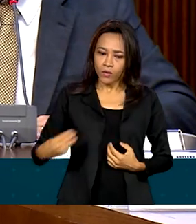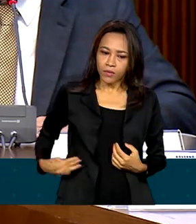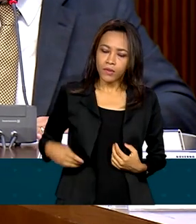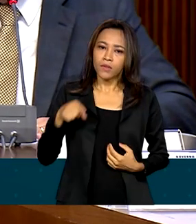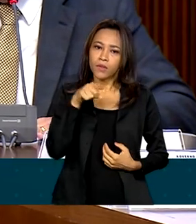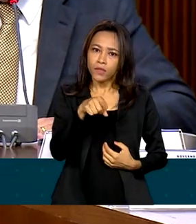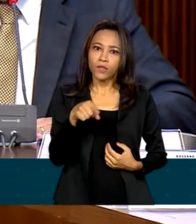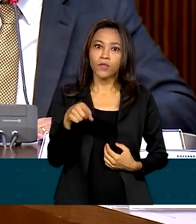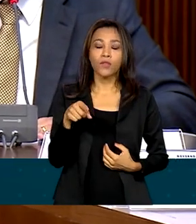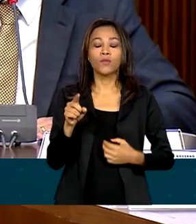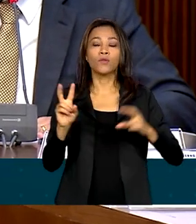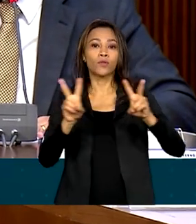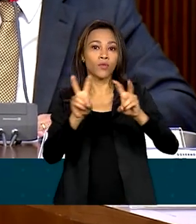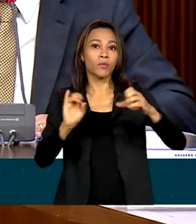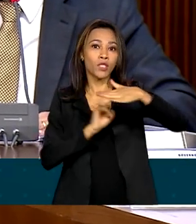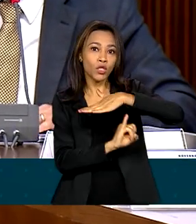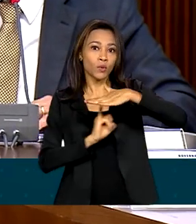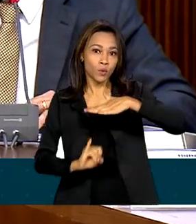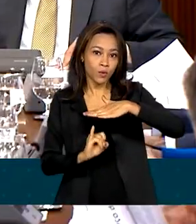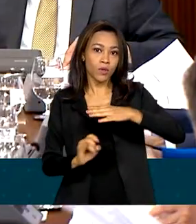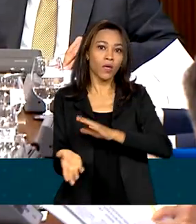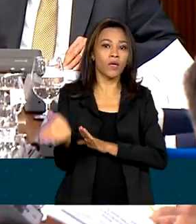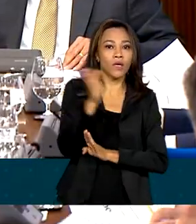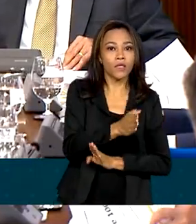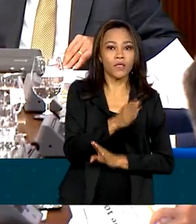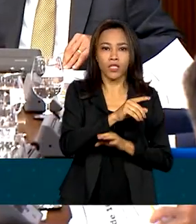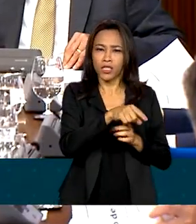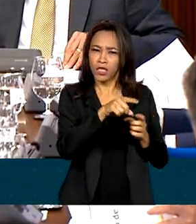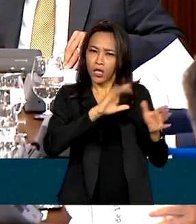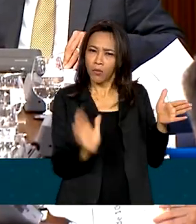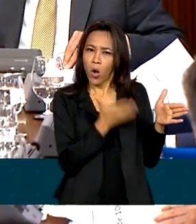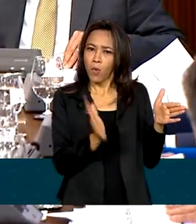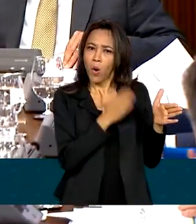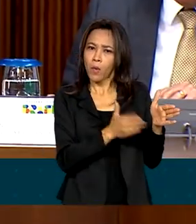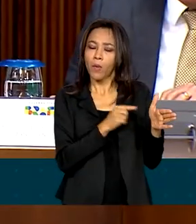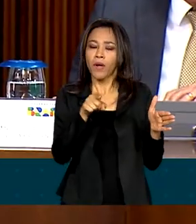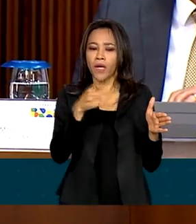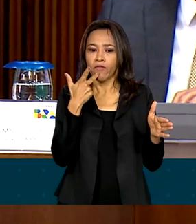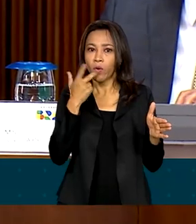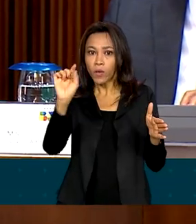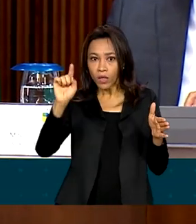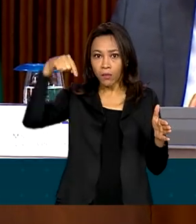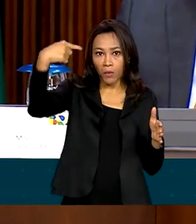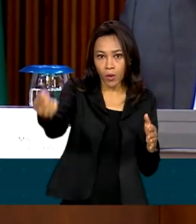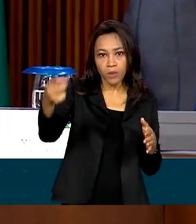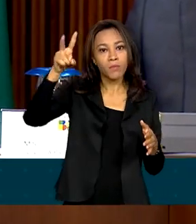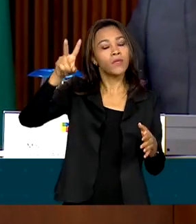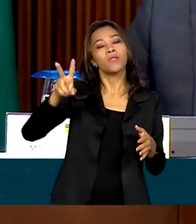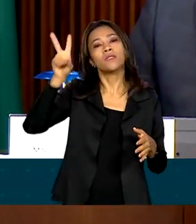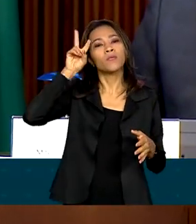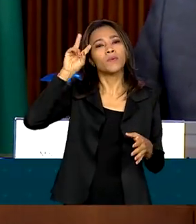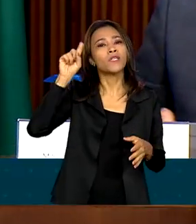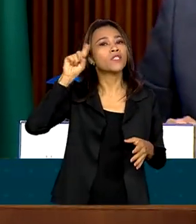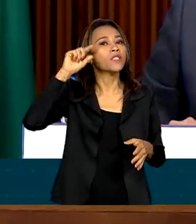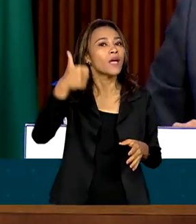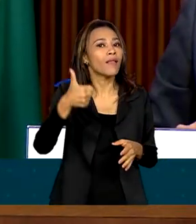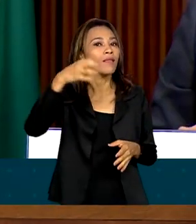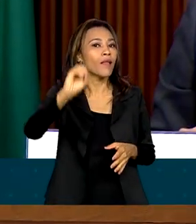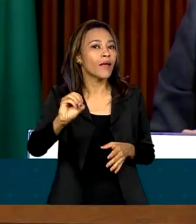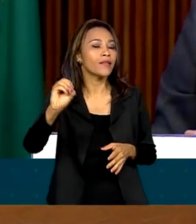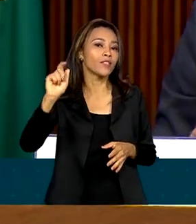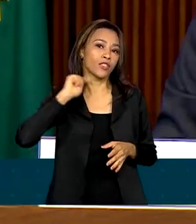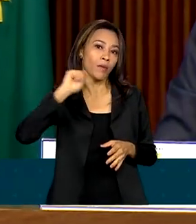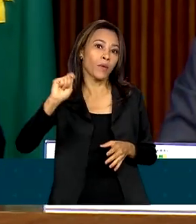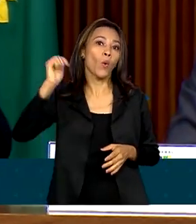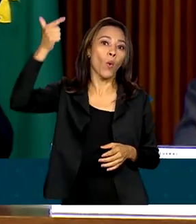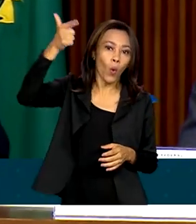áreas institucional e produtiva. Lula disse que na próxima segunda-feira, dia 10 de abril, vai haver a